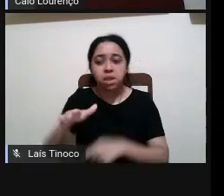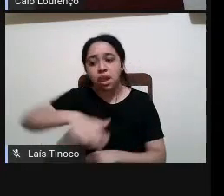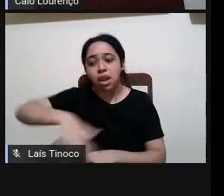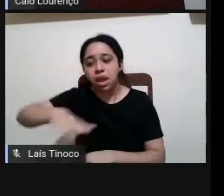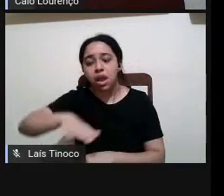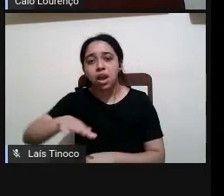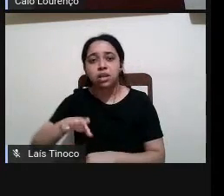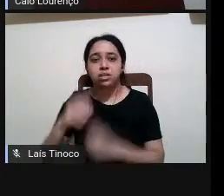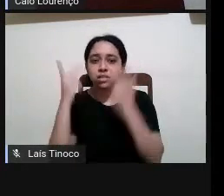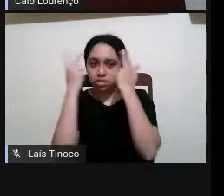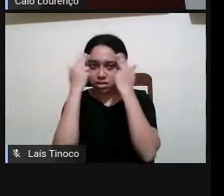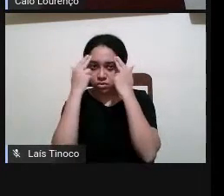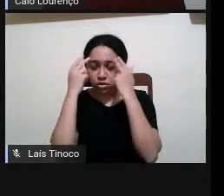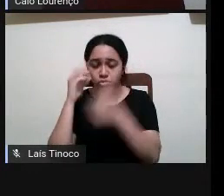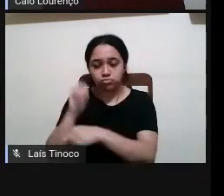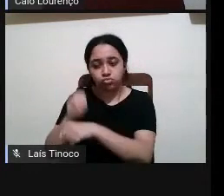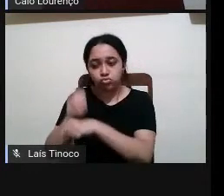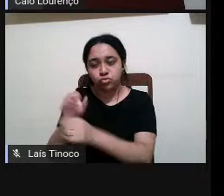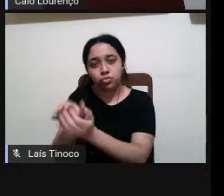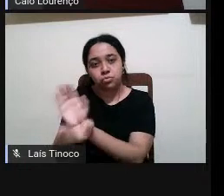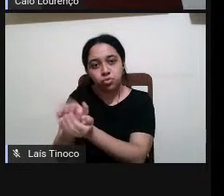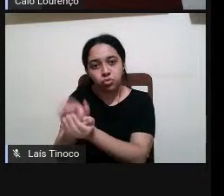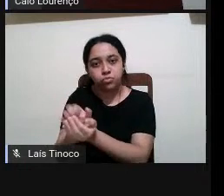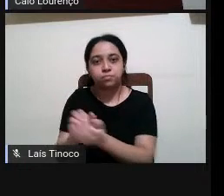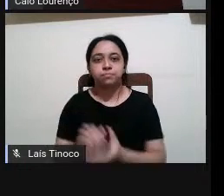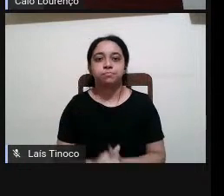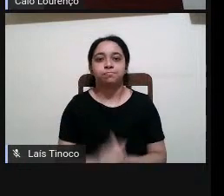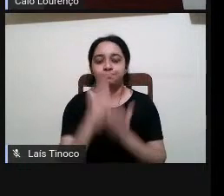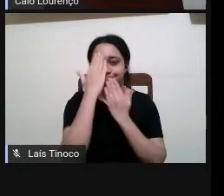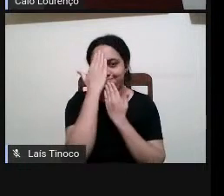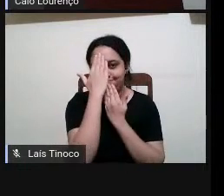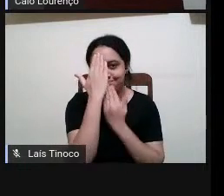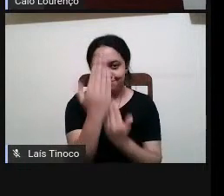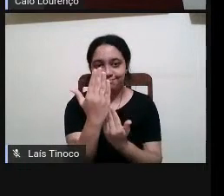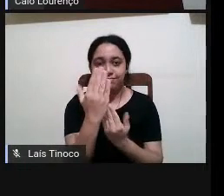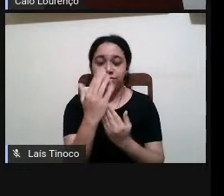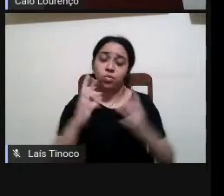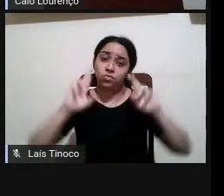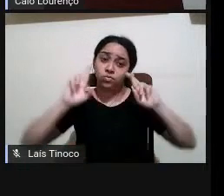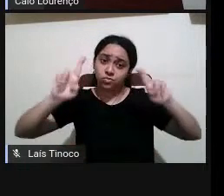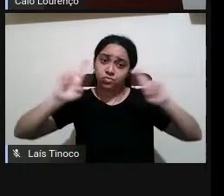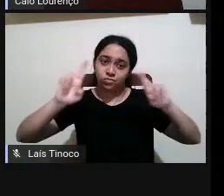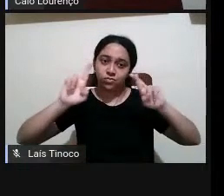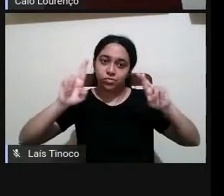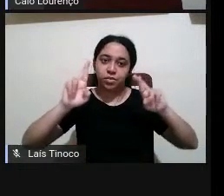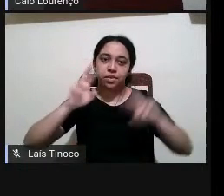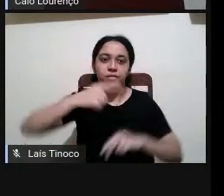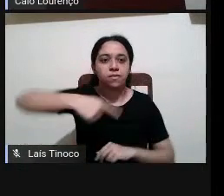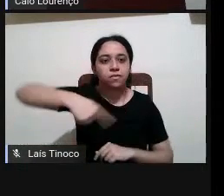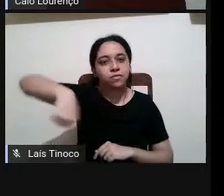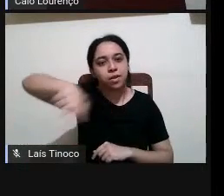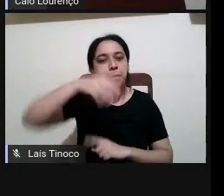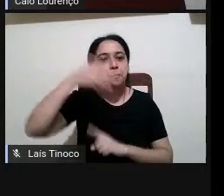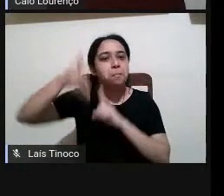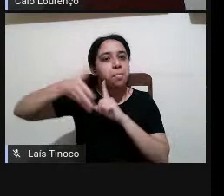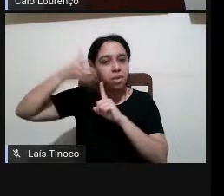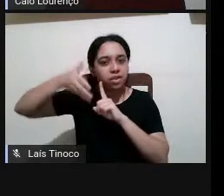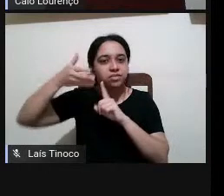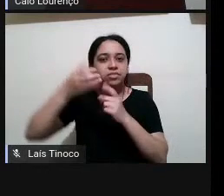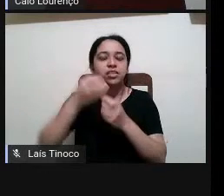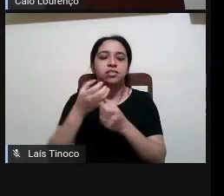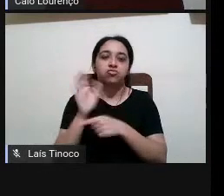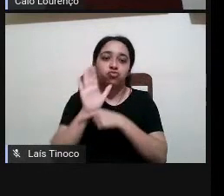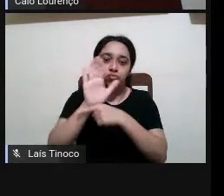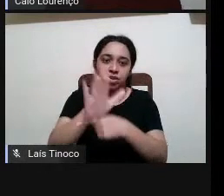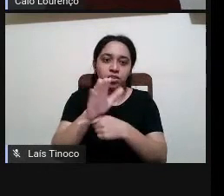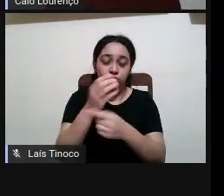moluscos. E é isso, pessoal, eu queria agradecer, eu espero que a palestra tenha contribuído para quem não